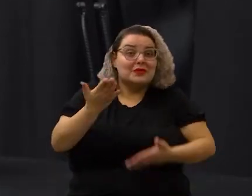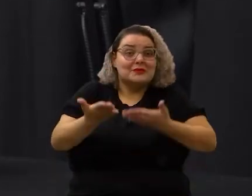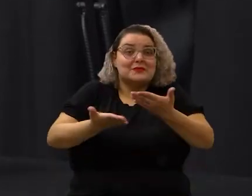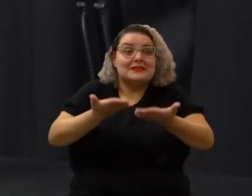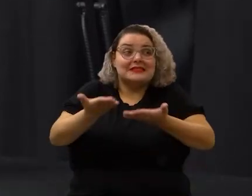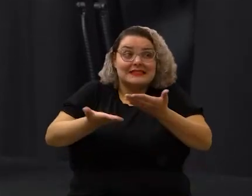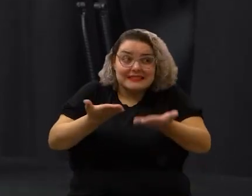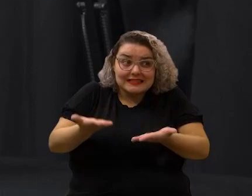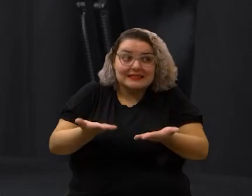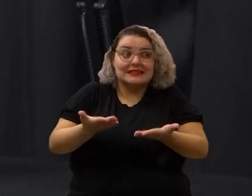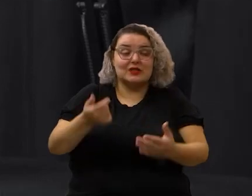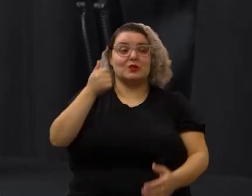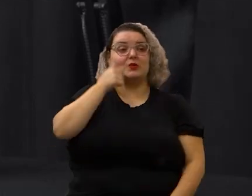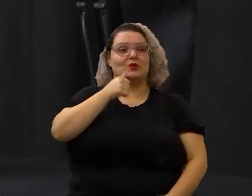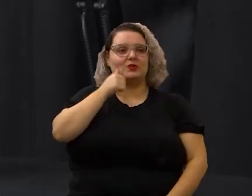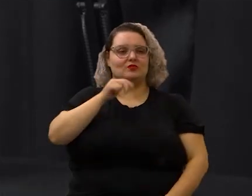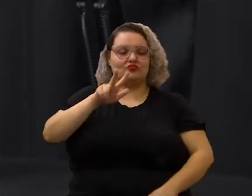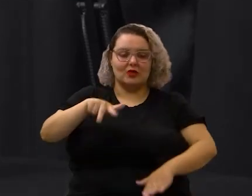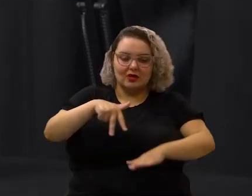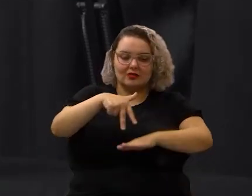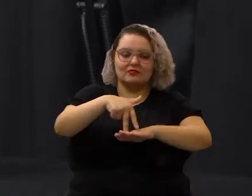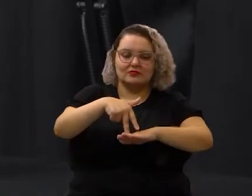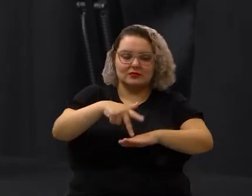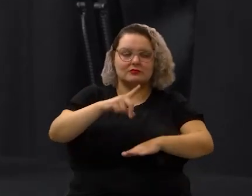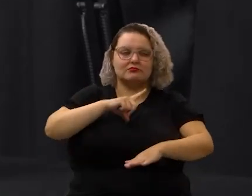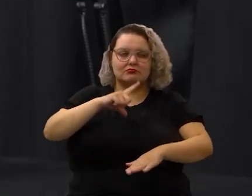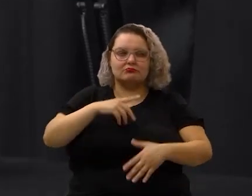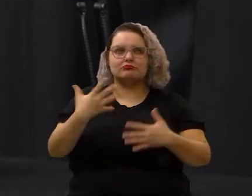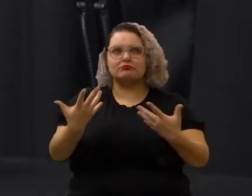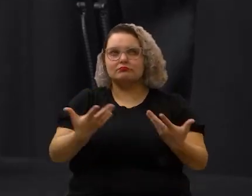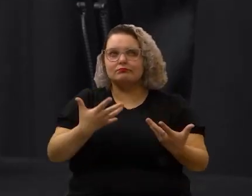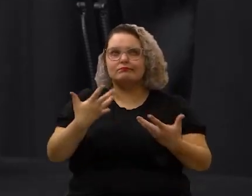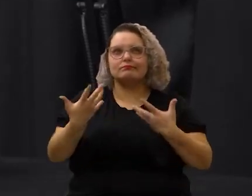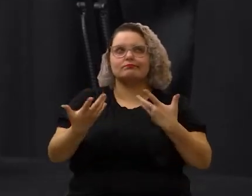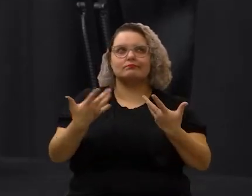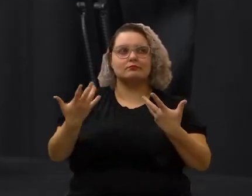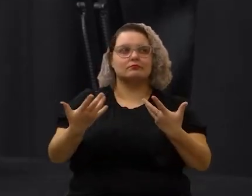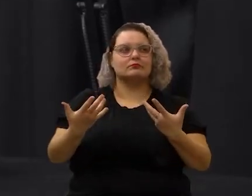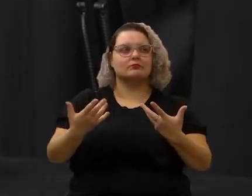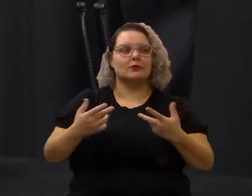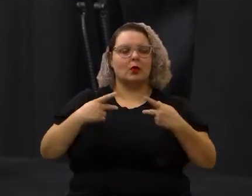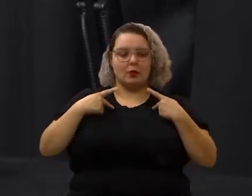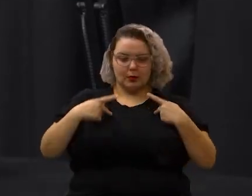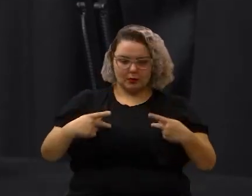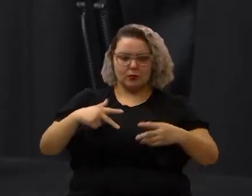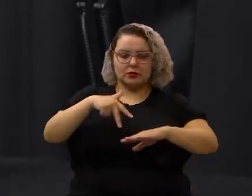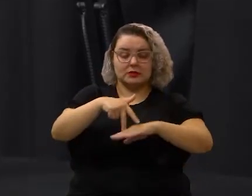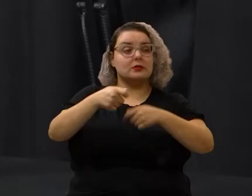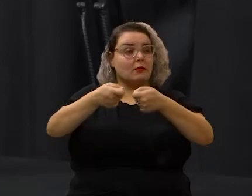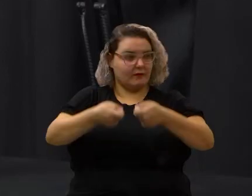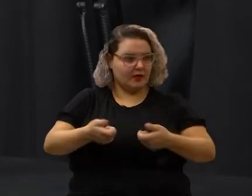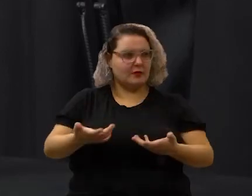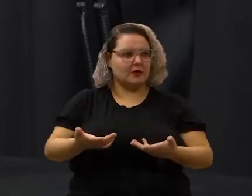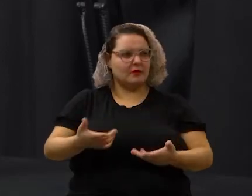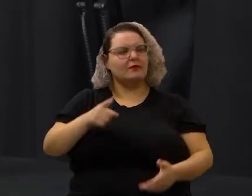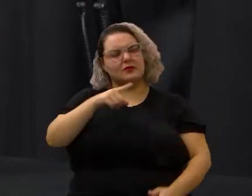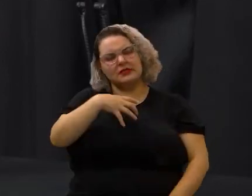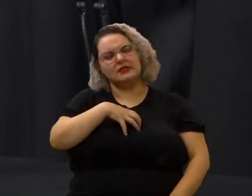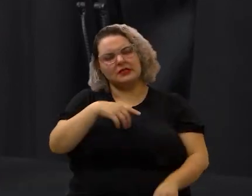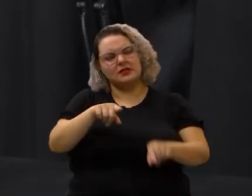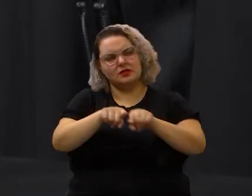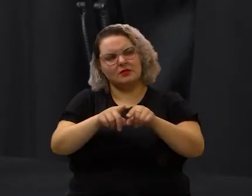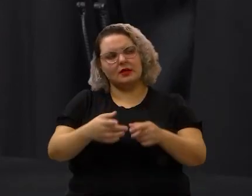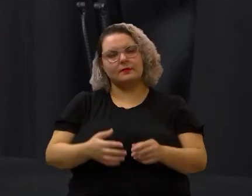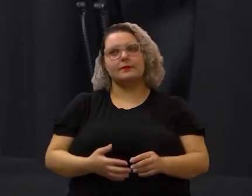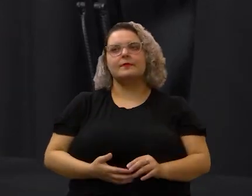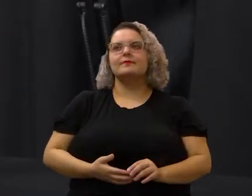acabam não sabendo lidar muito com essas mulheres que têm, assim, digamos que um posicionamento, né?